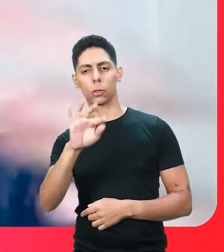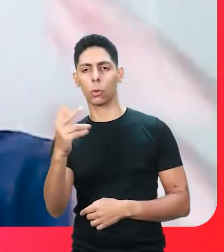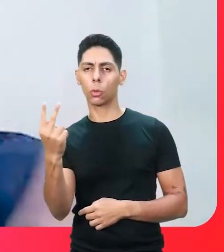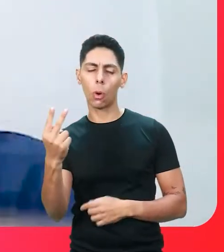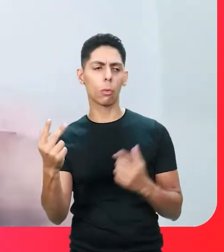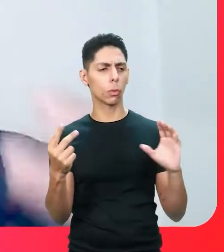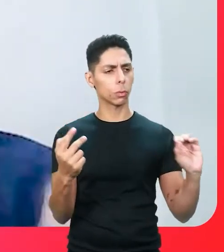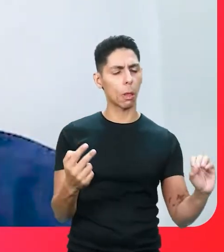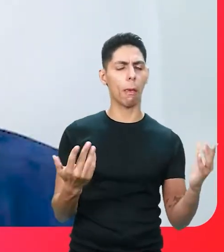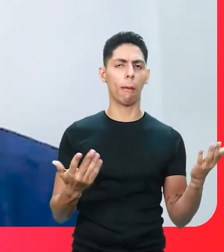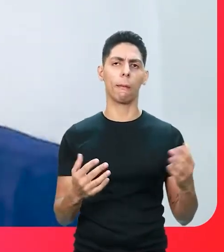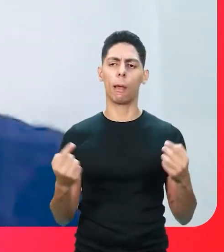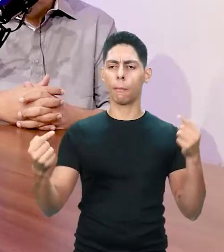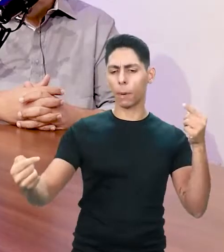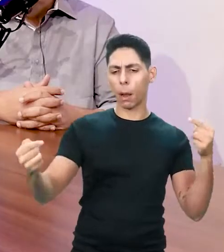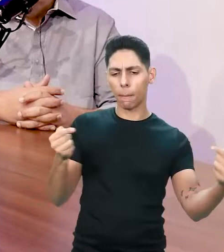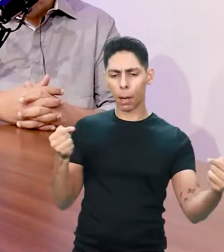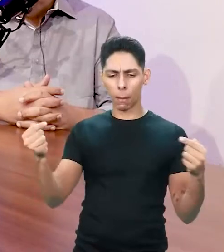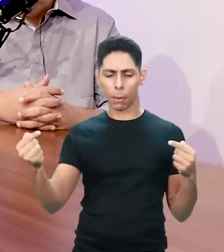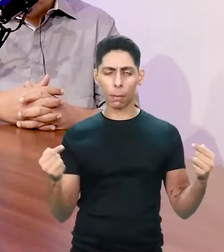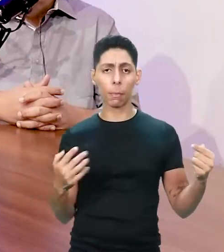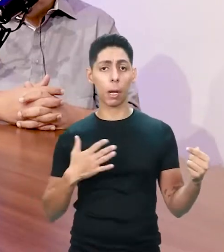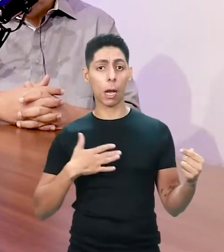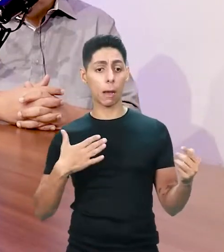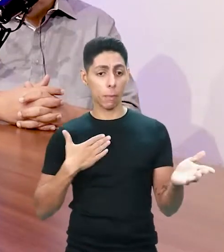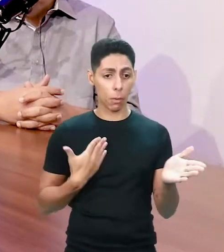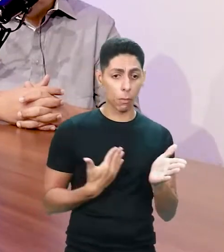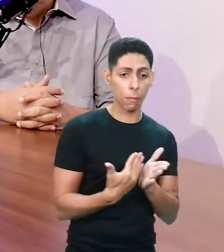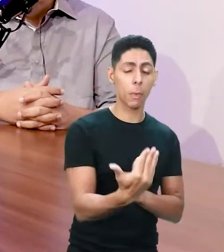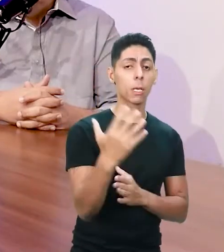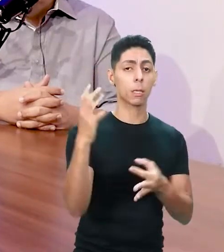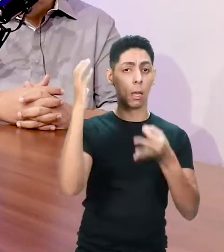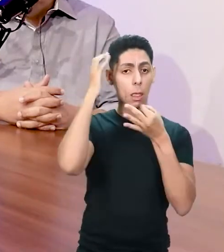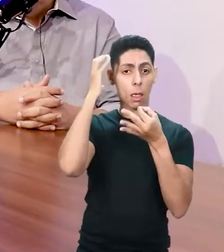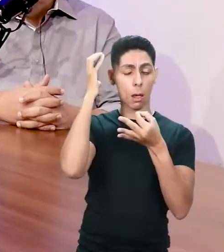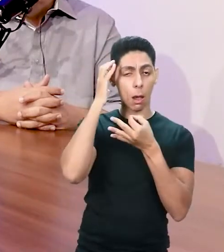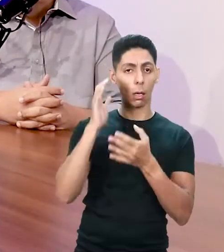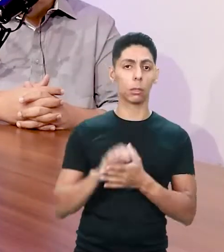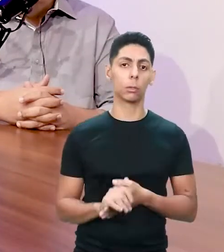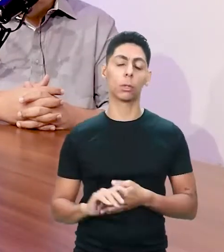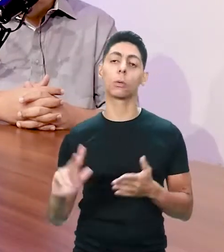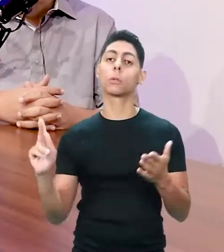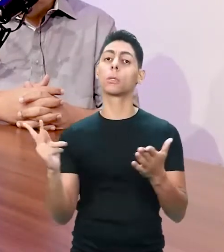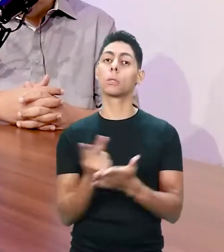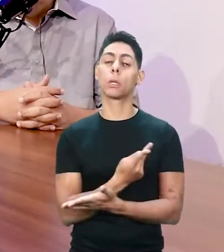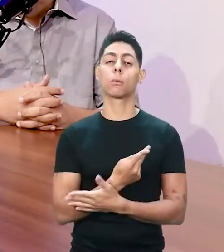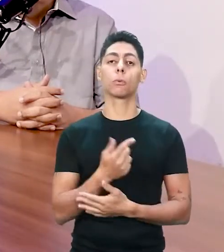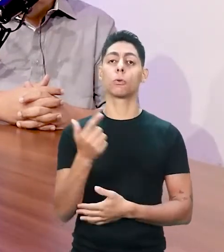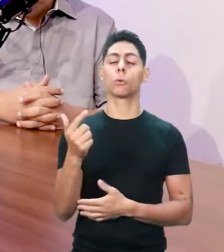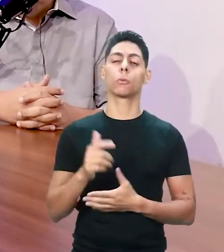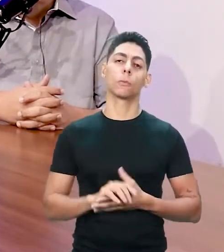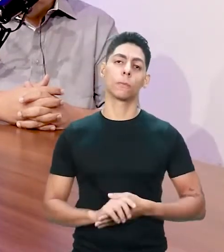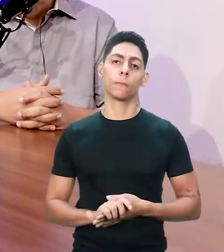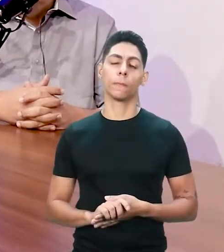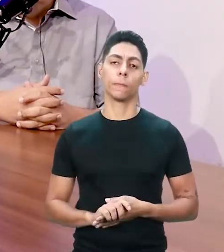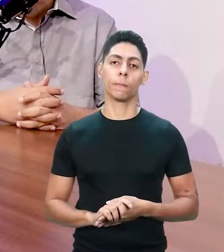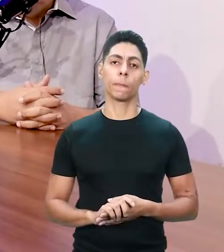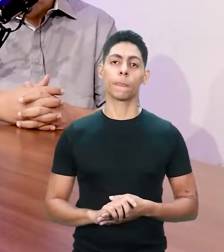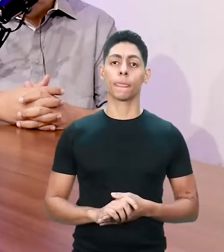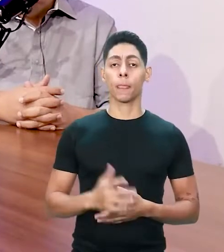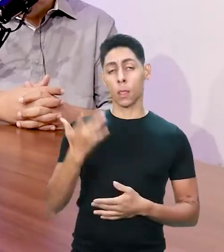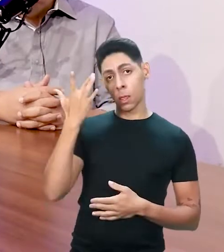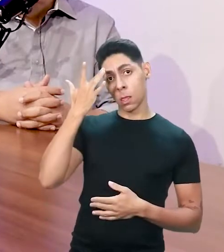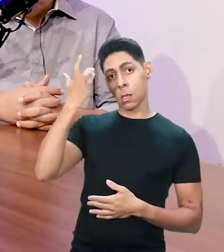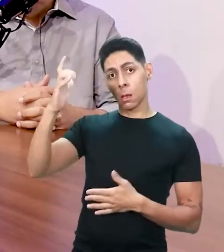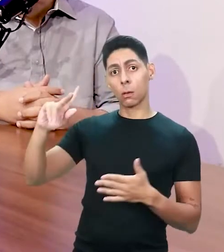E eu ia fazendo isso. É a minha estreia no rádio, né? Segundo ou terceiro domingo de outubro de 81. No dia seguinte,